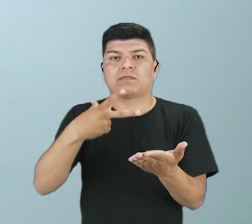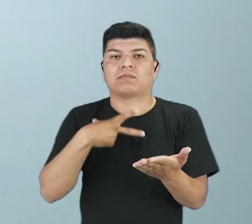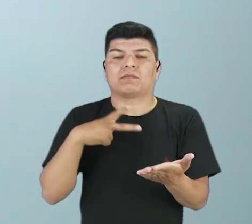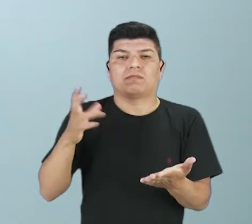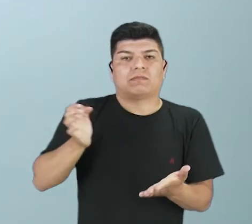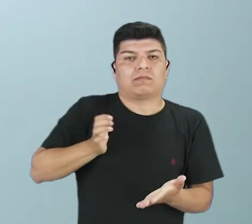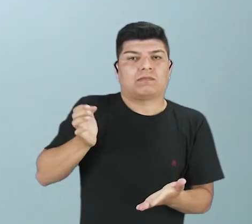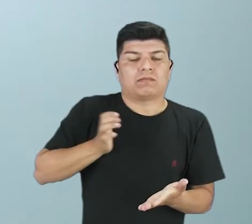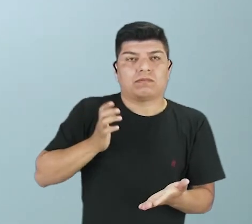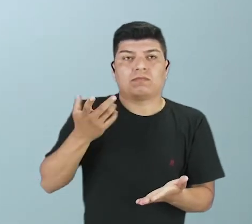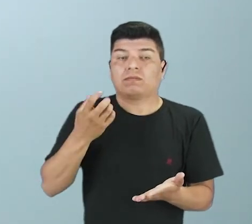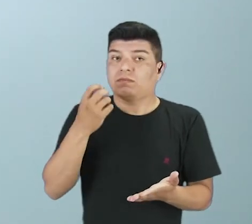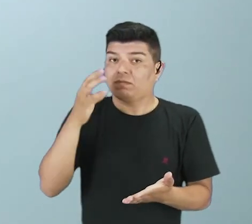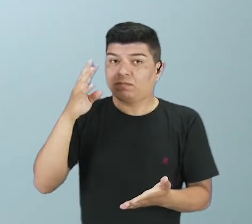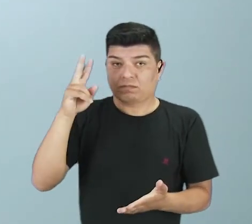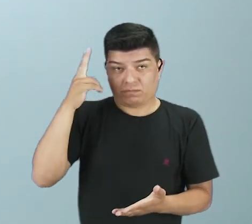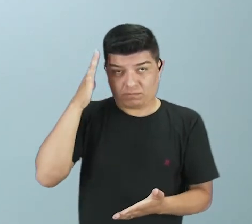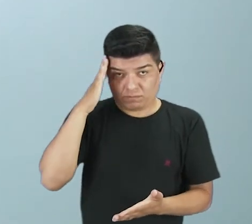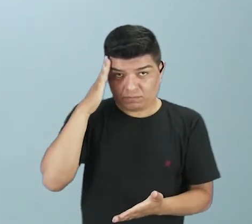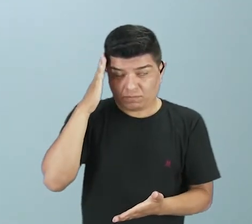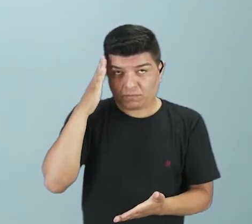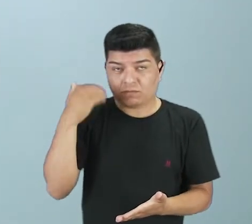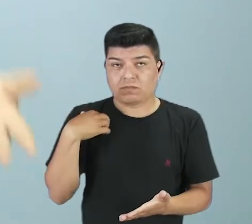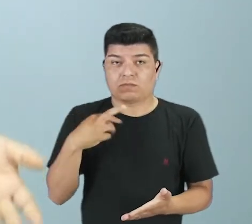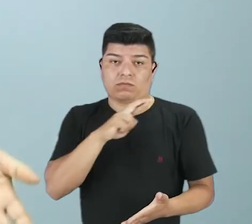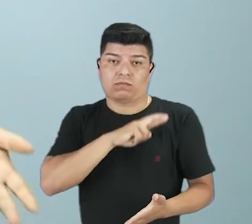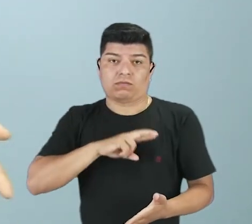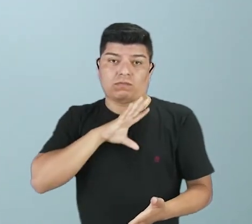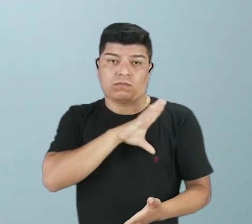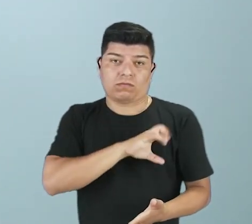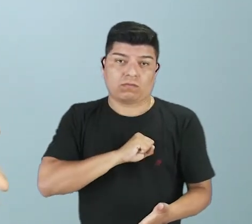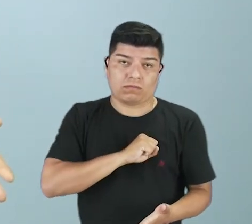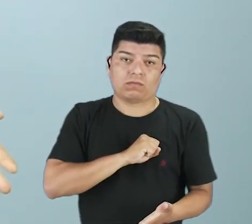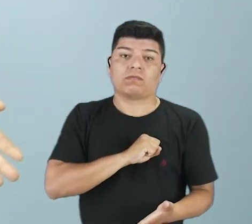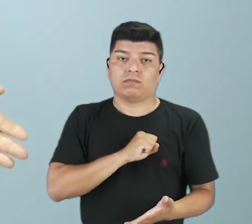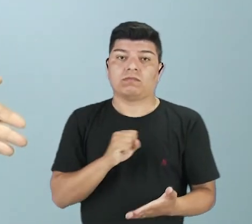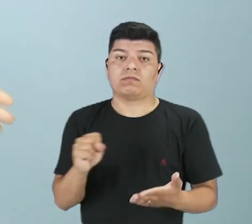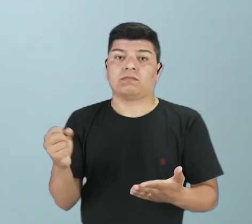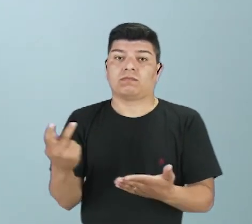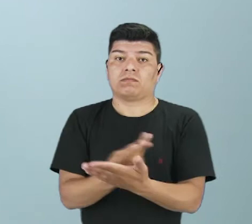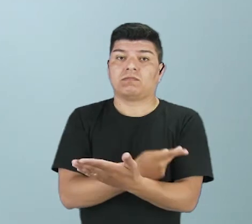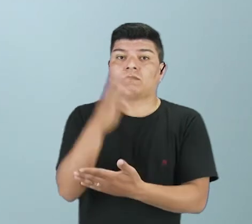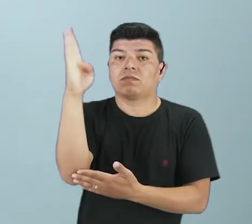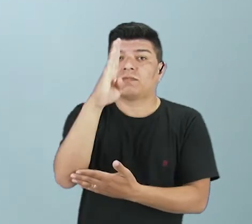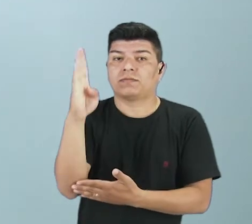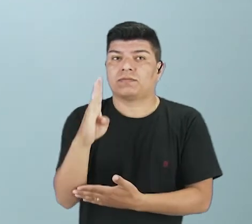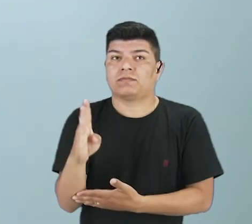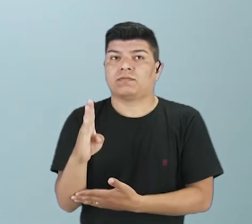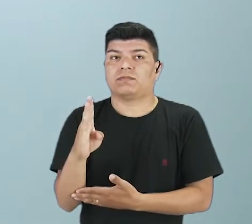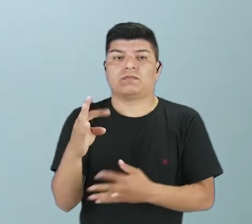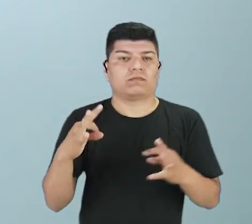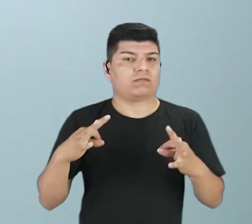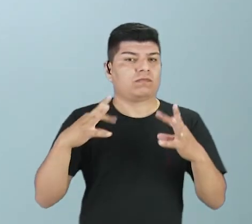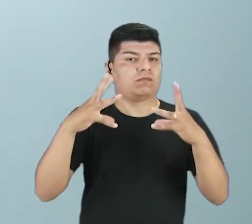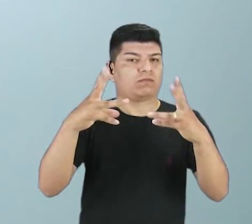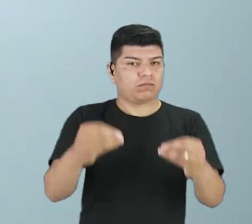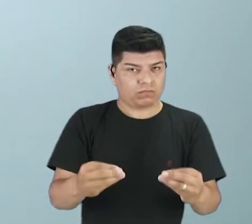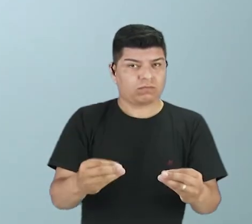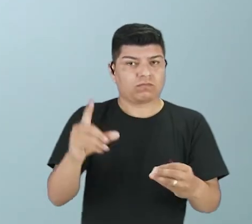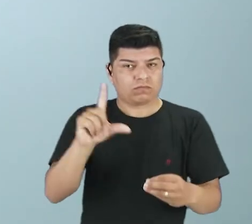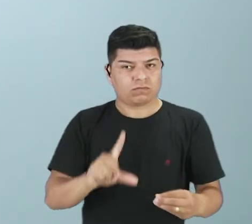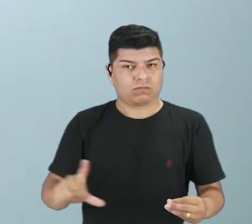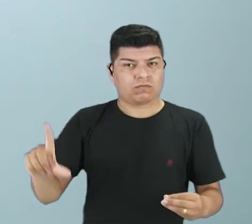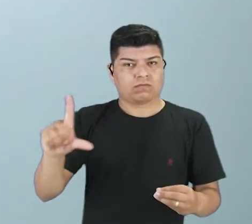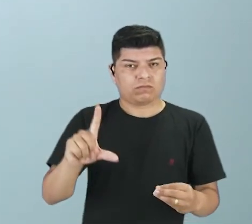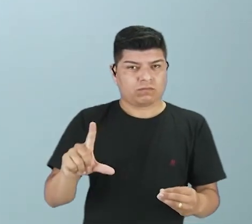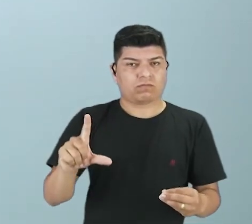né, as da elite, fique bem claro. E o romantismo vem à tona no Brasil. E com isso, todo o caminhar literário